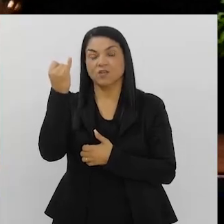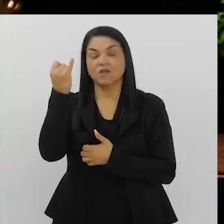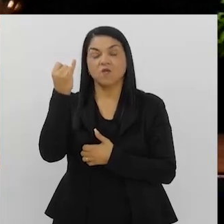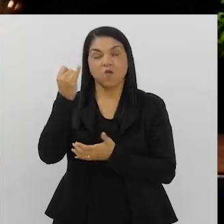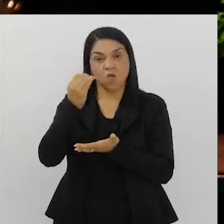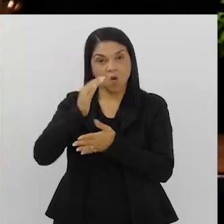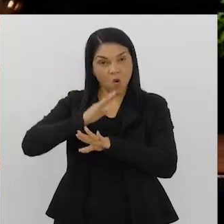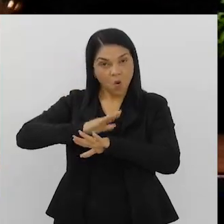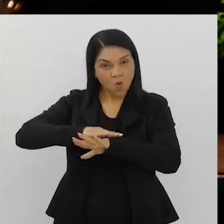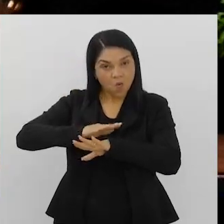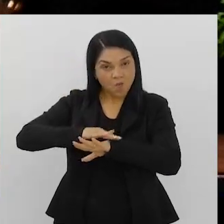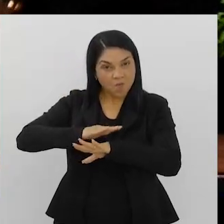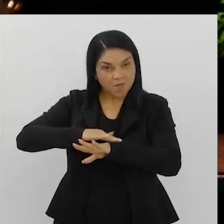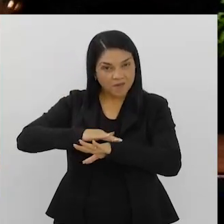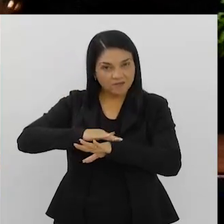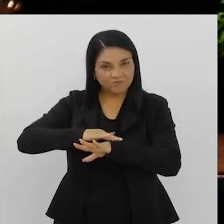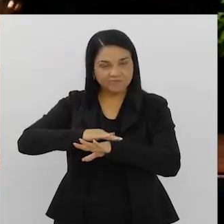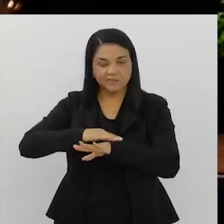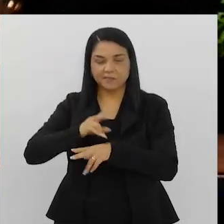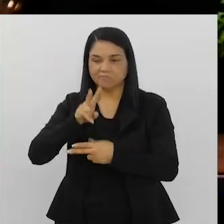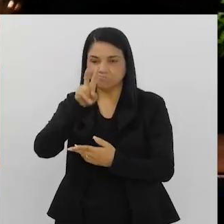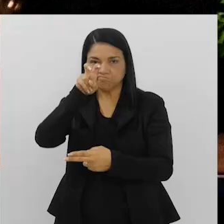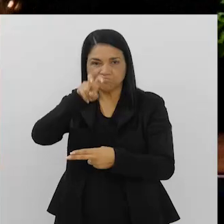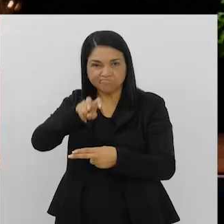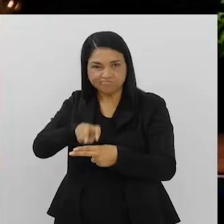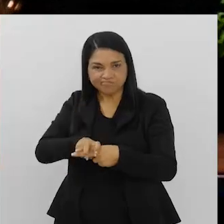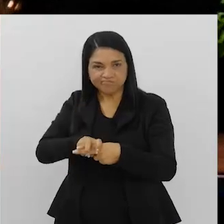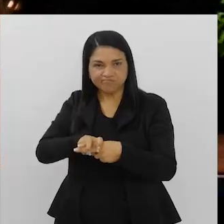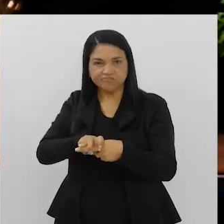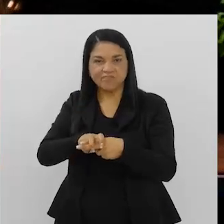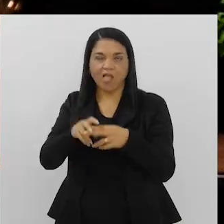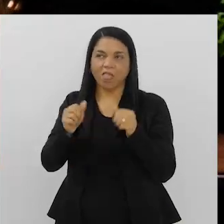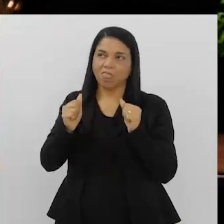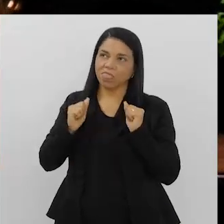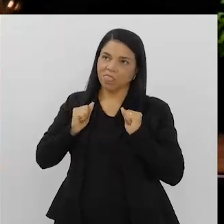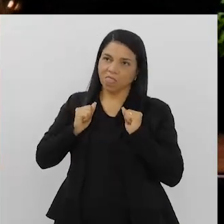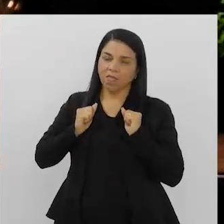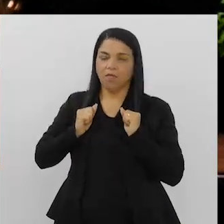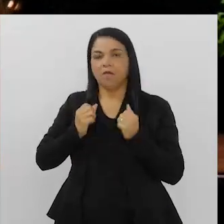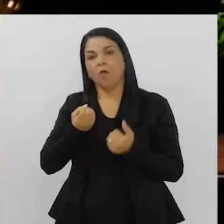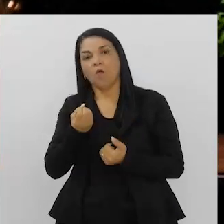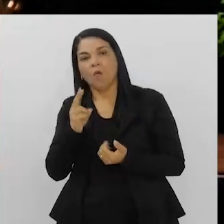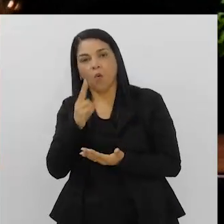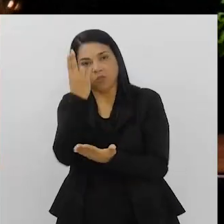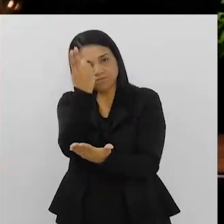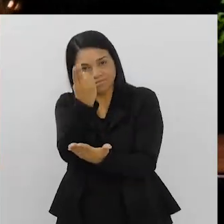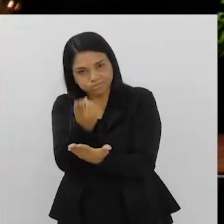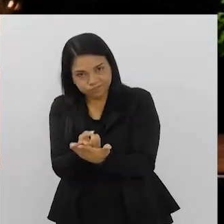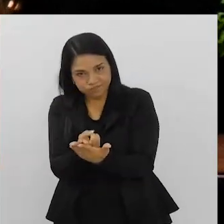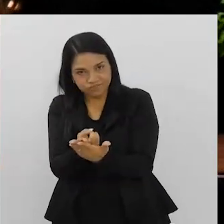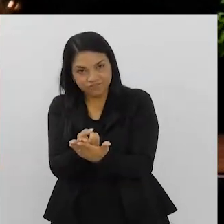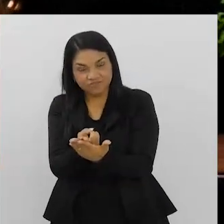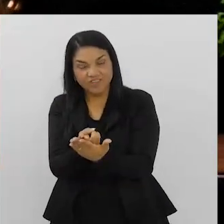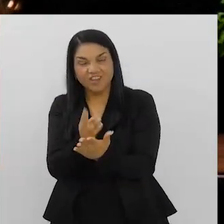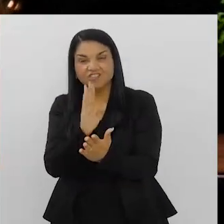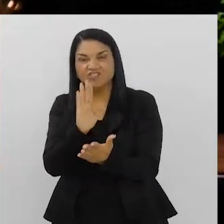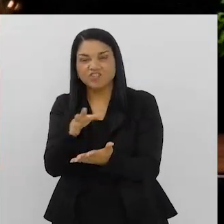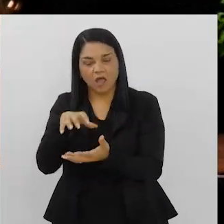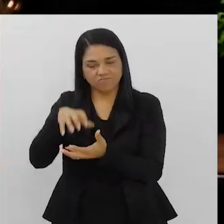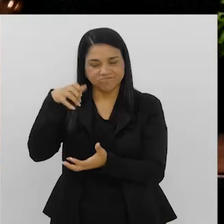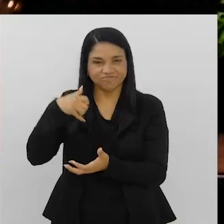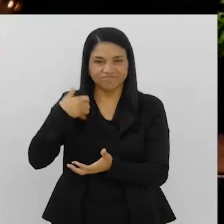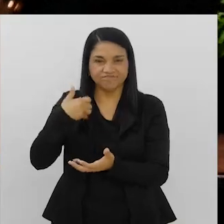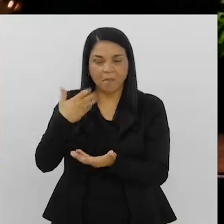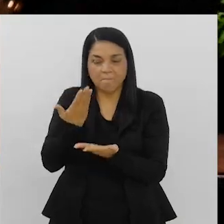construção. Então, a partir do momento que você não desenvolve, a gente já tem uma questão né, que é a perda da